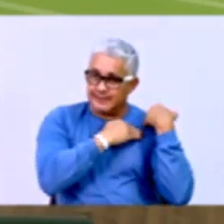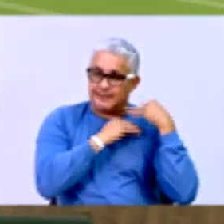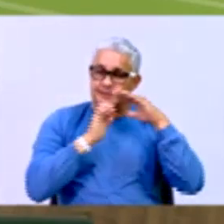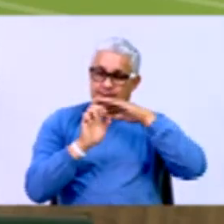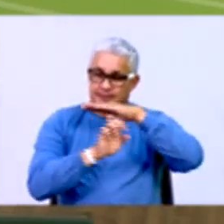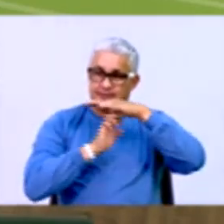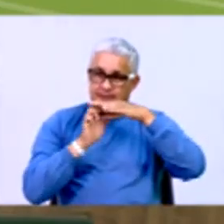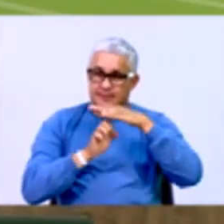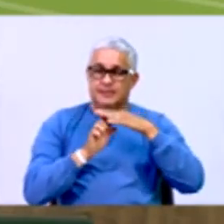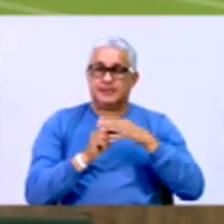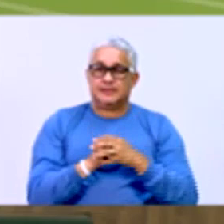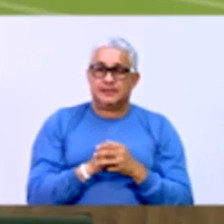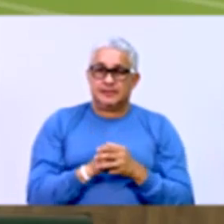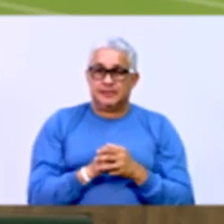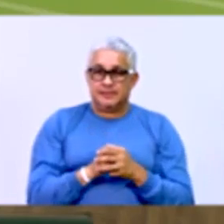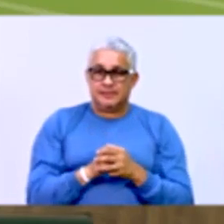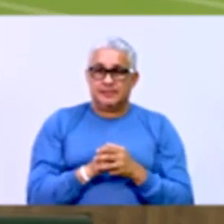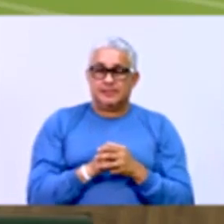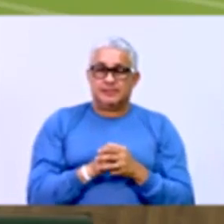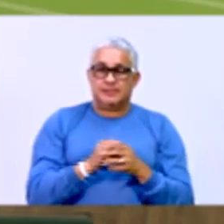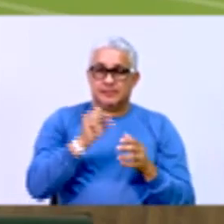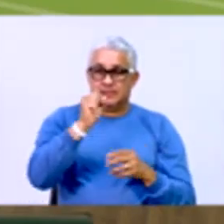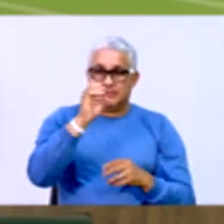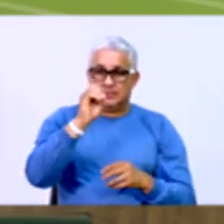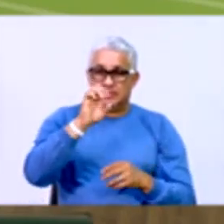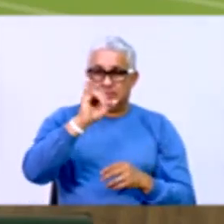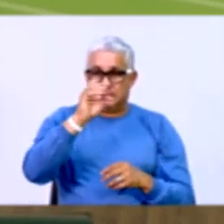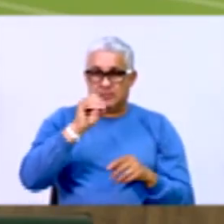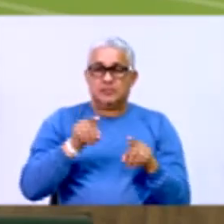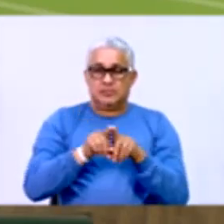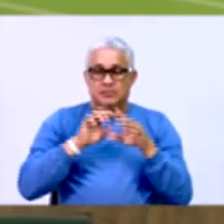empresa, perante os sócios da empresa, perante